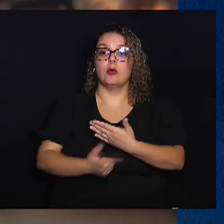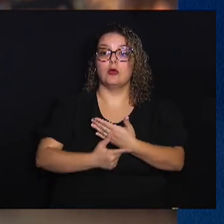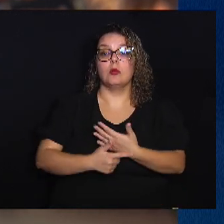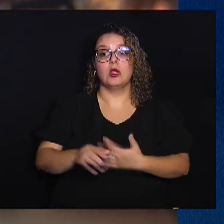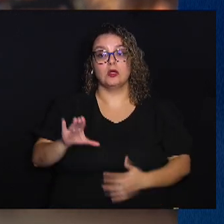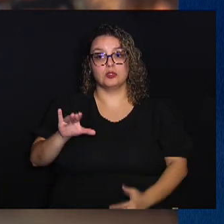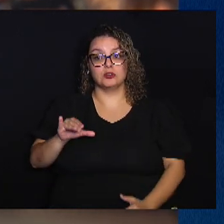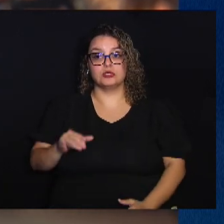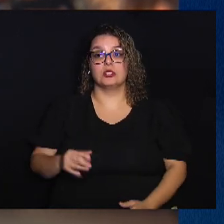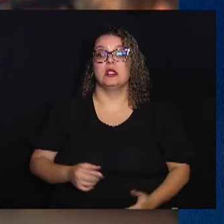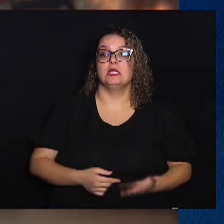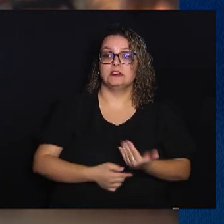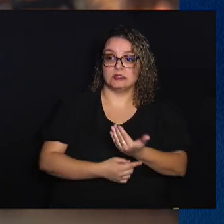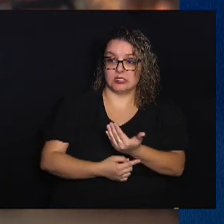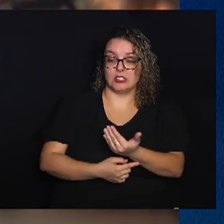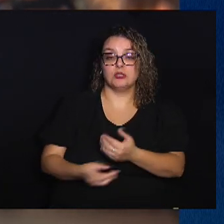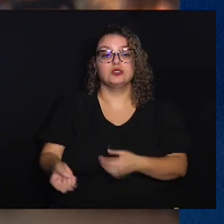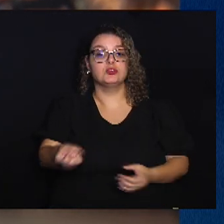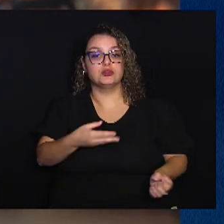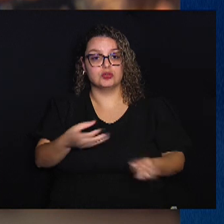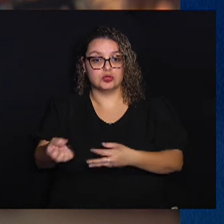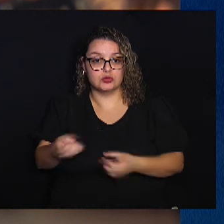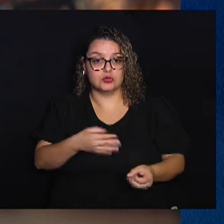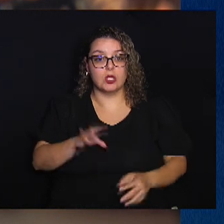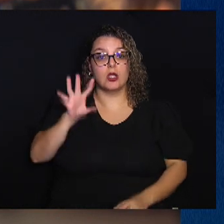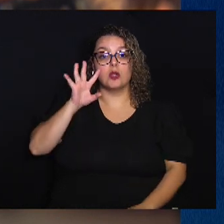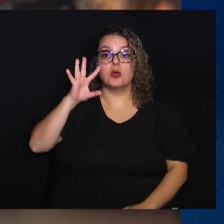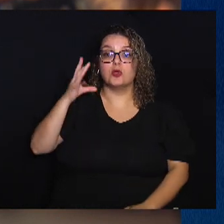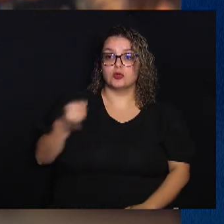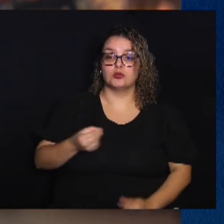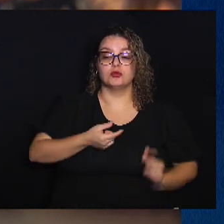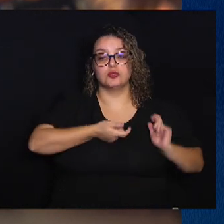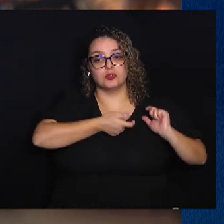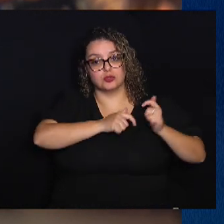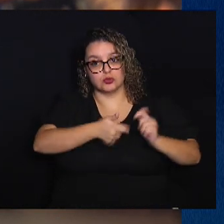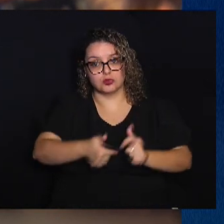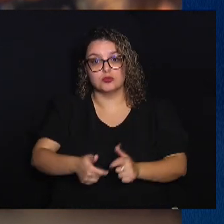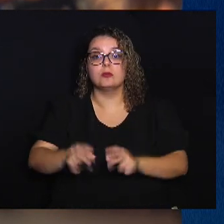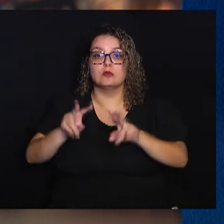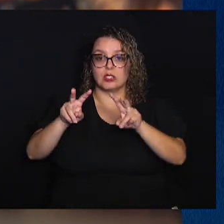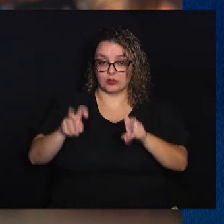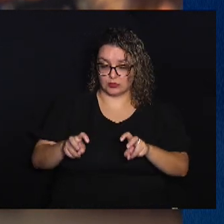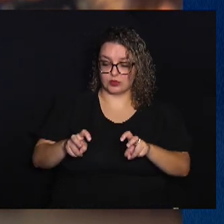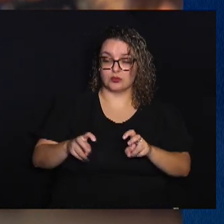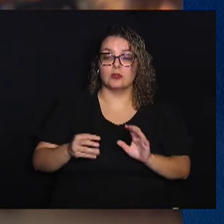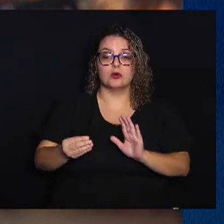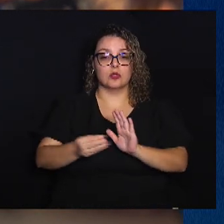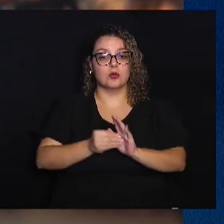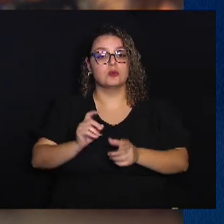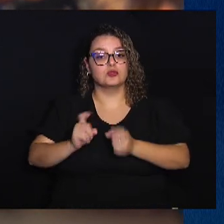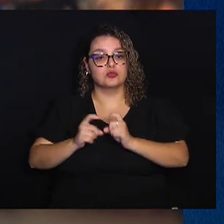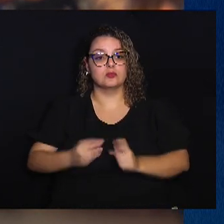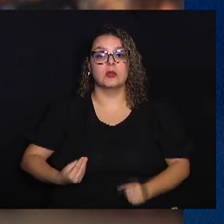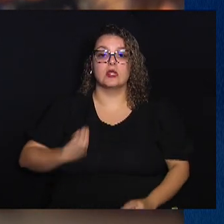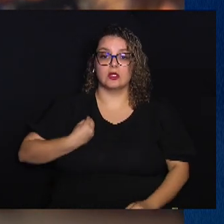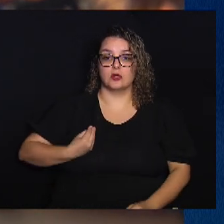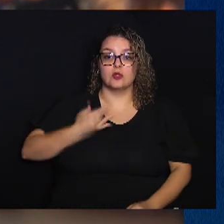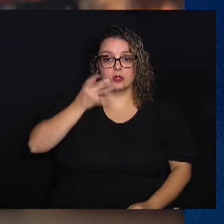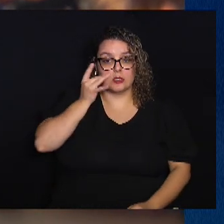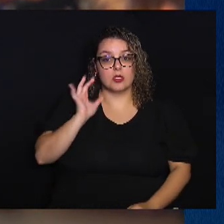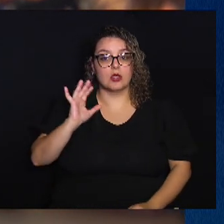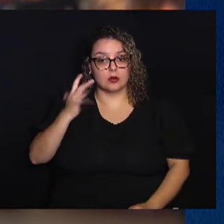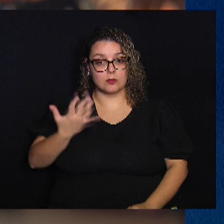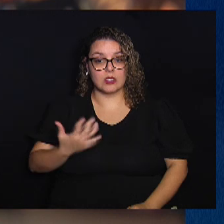ciência, tecnologia, inovação e conhecimentos tradicionais para o tema. A última reunião presencial, que